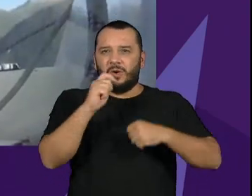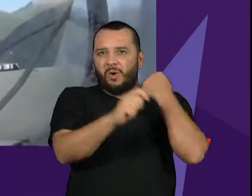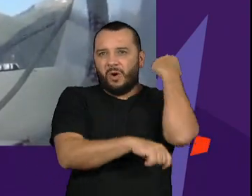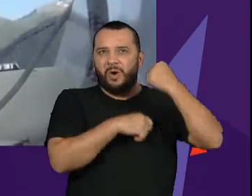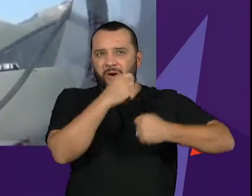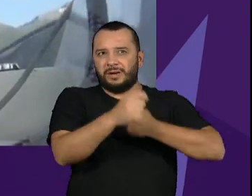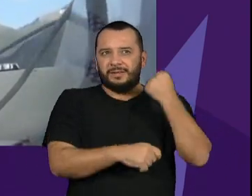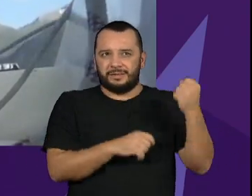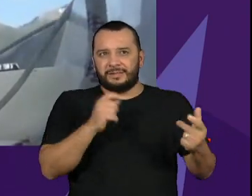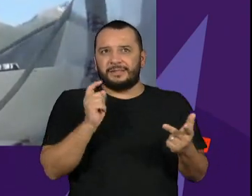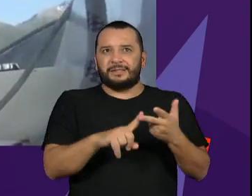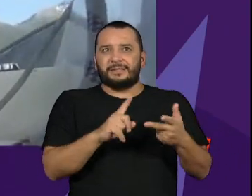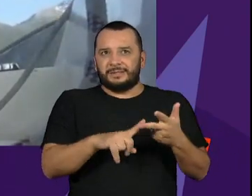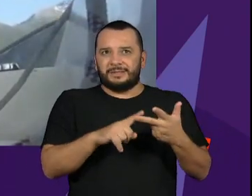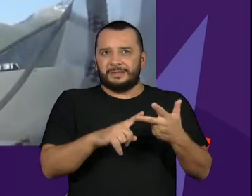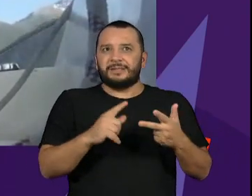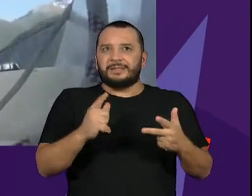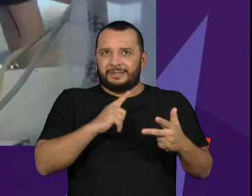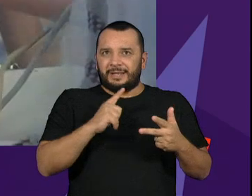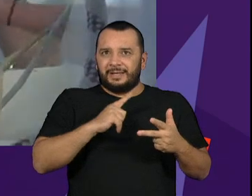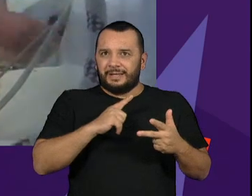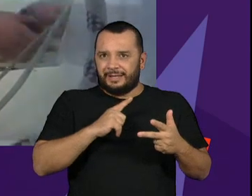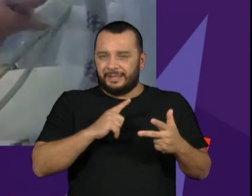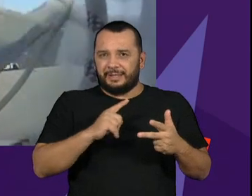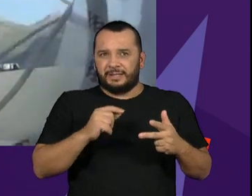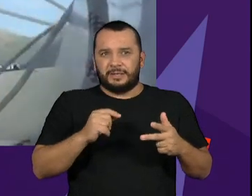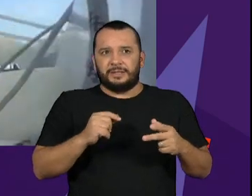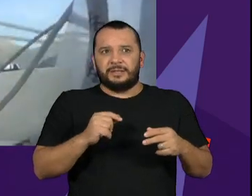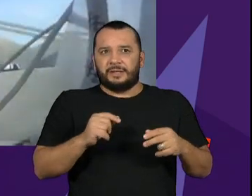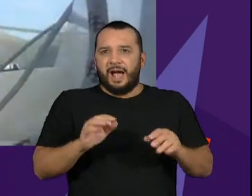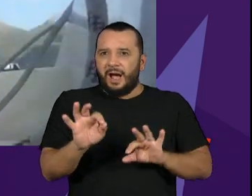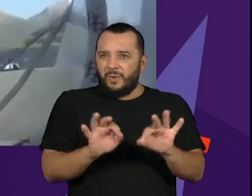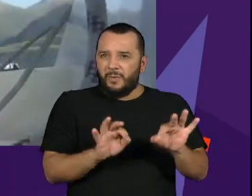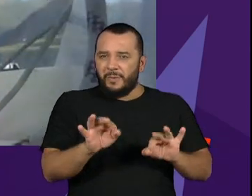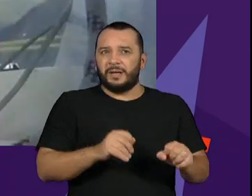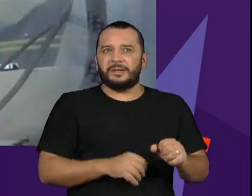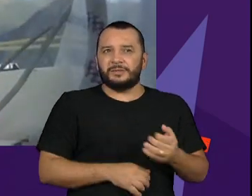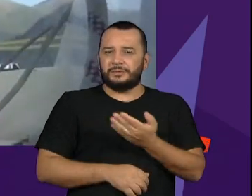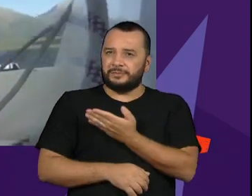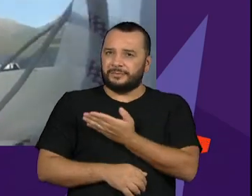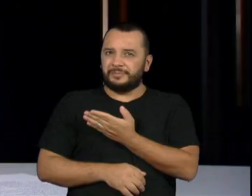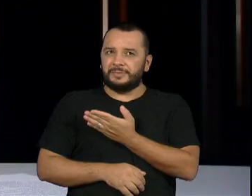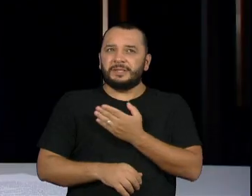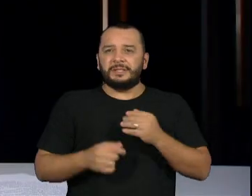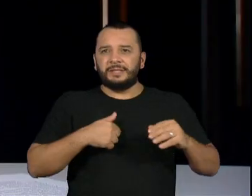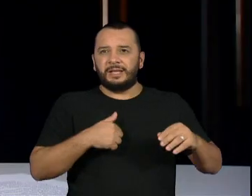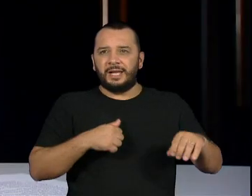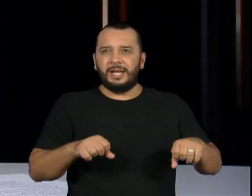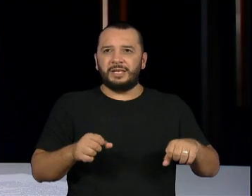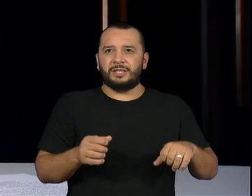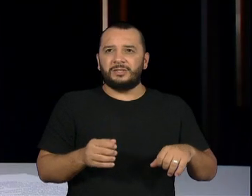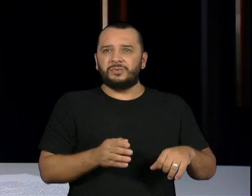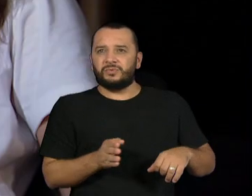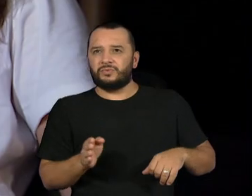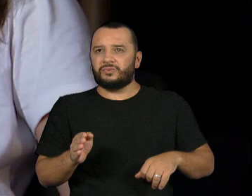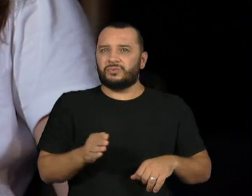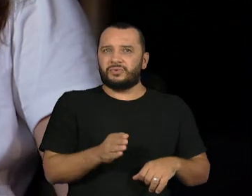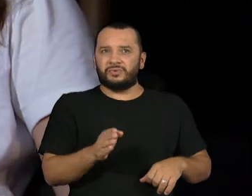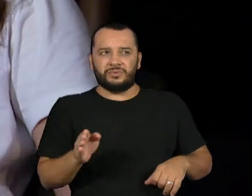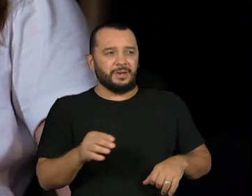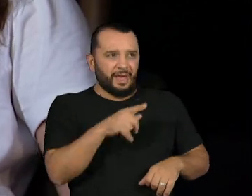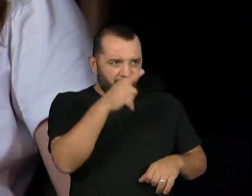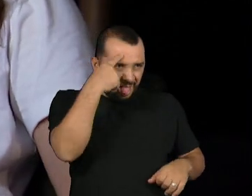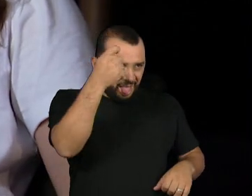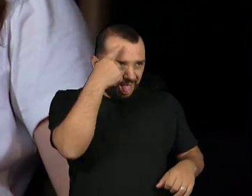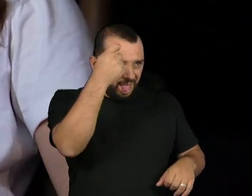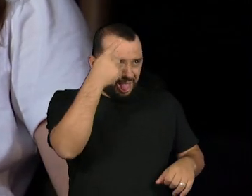ao redor, você põe uma certa disposição de velas e o barco, ele tem que mais ou menos O nome navegar. disso é gambiarra, você sabe, né? Pode